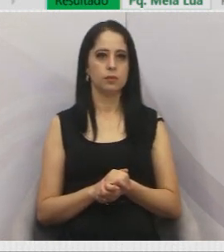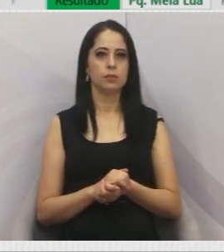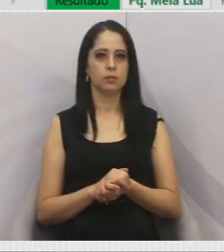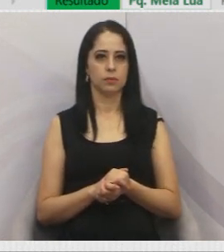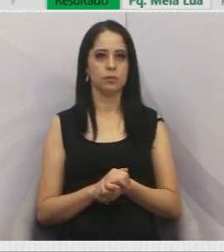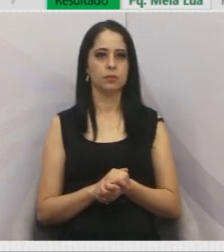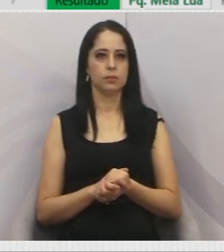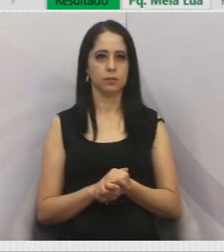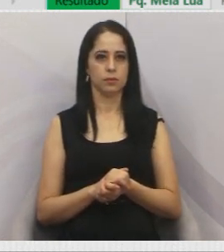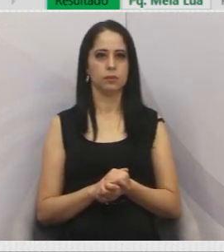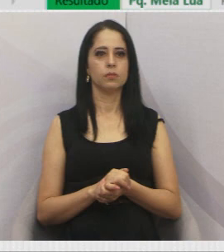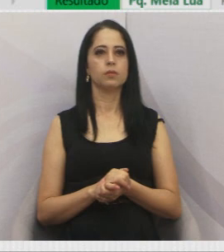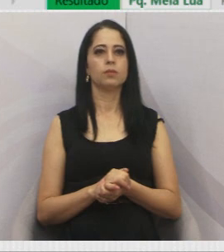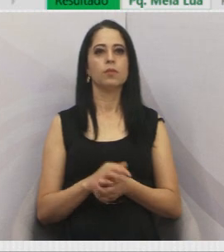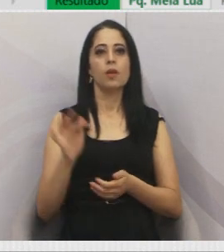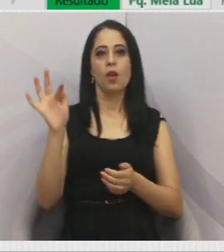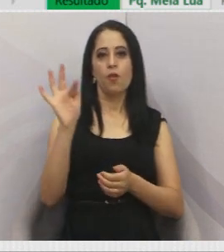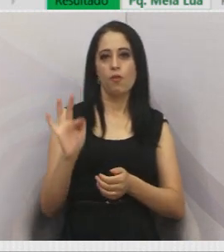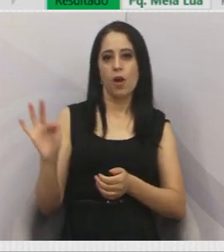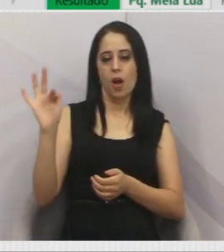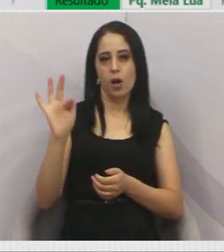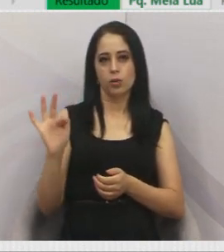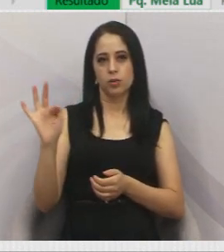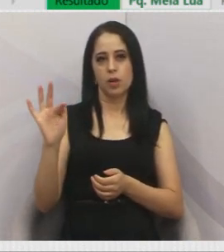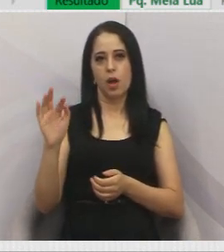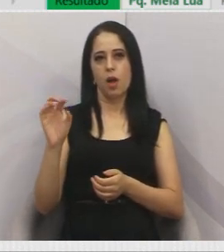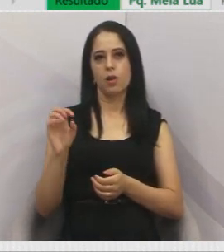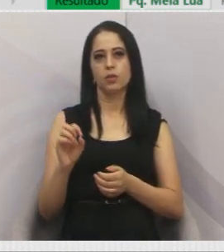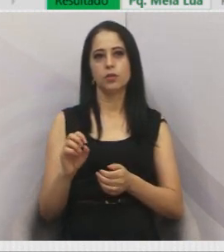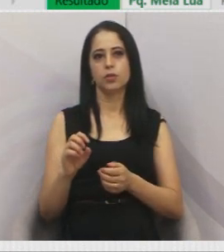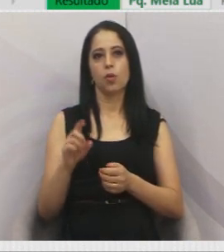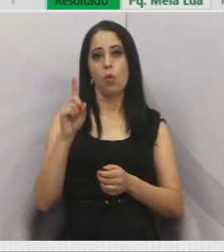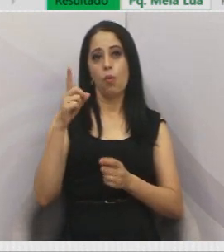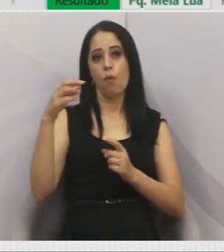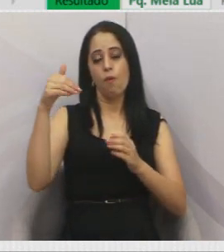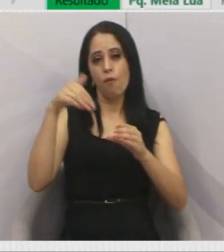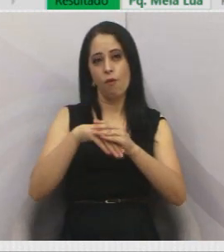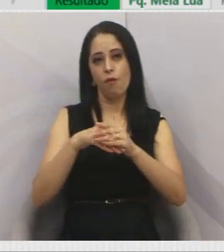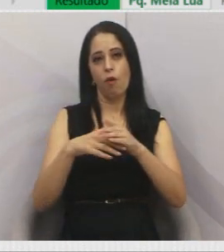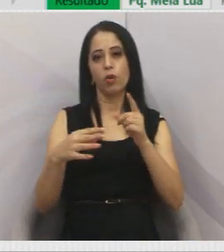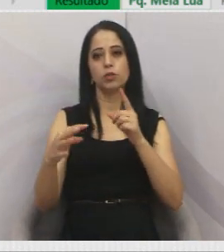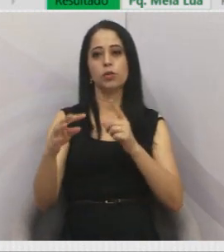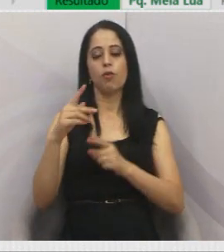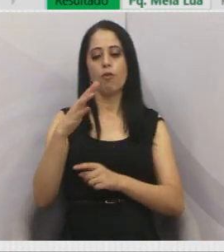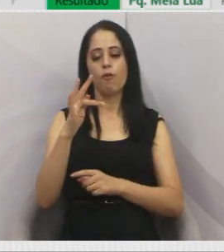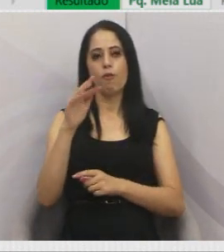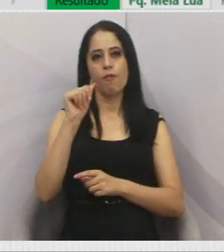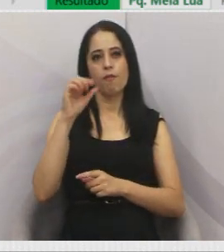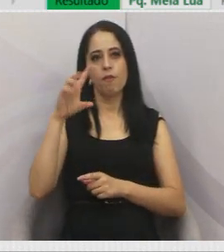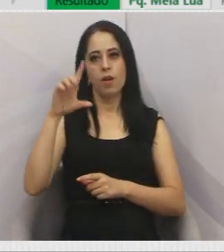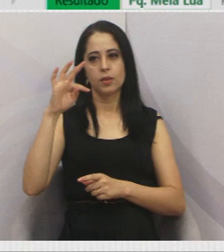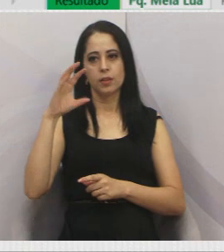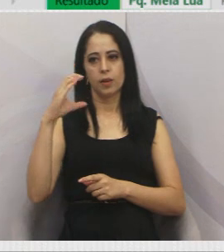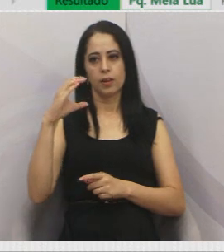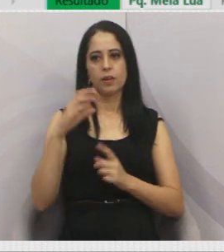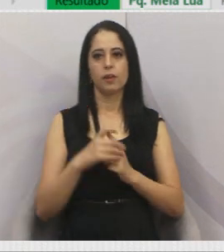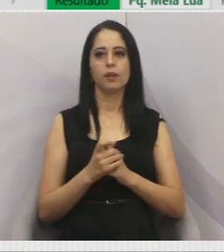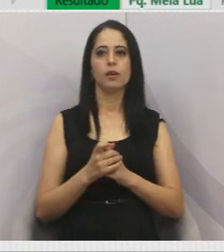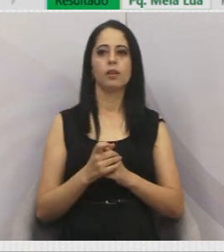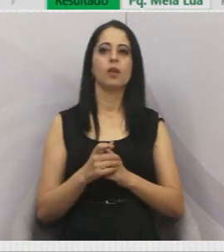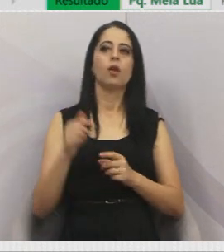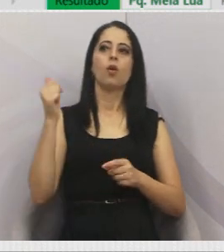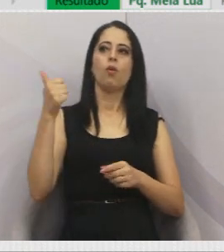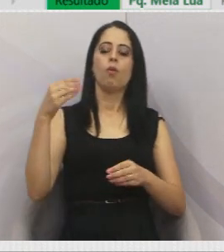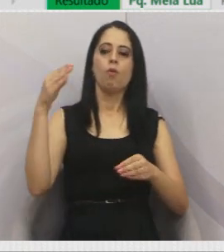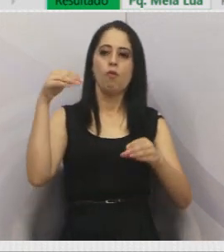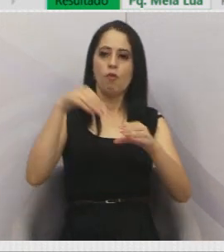Segmento entidades acadêmicas de pesquisa, FATEC Jacareí. Segmento organização da sociedade civil, um voto Associação